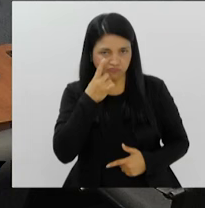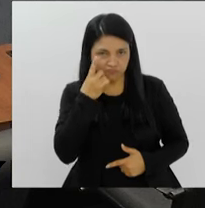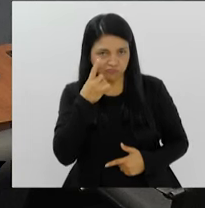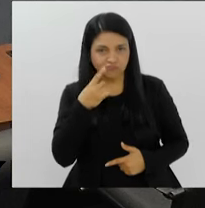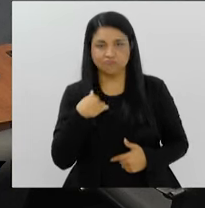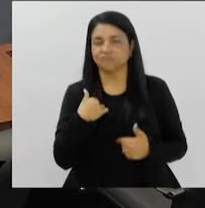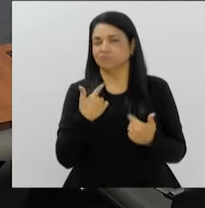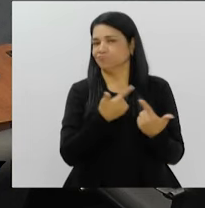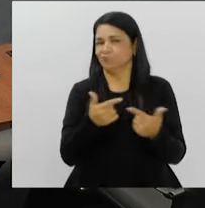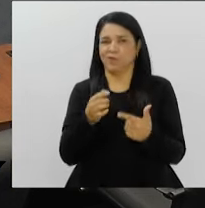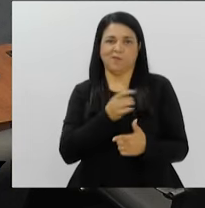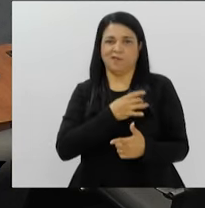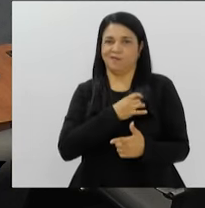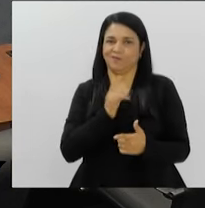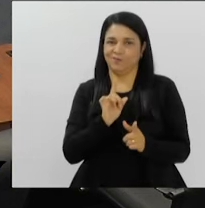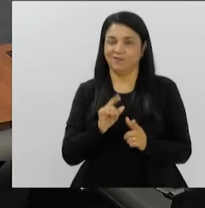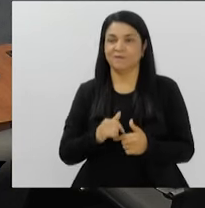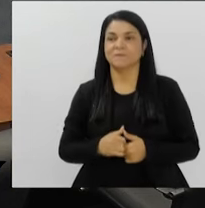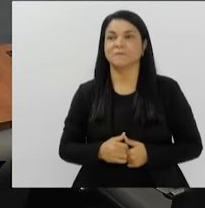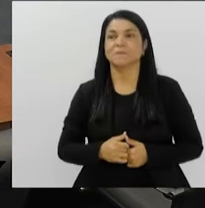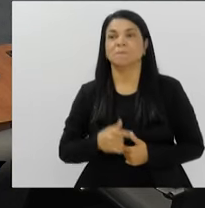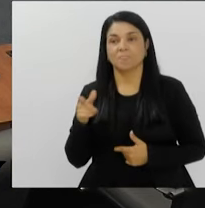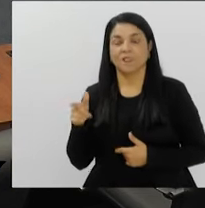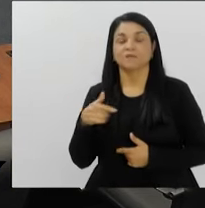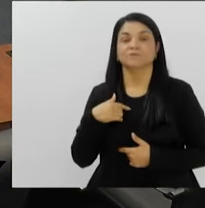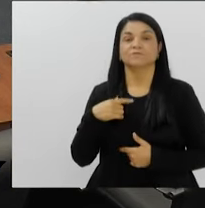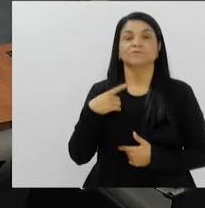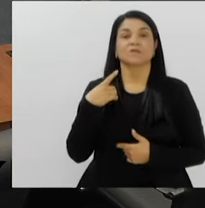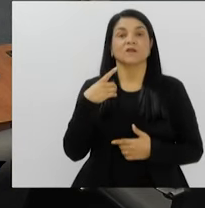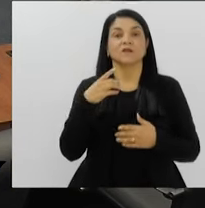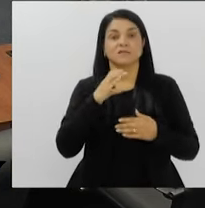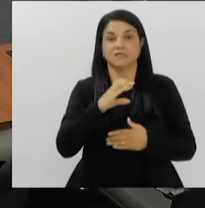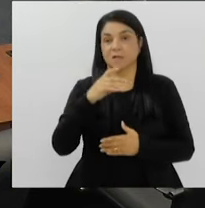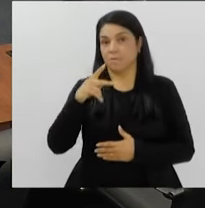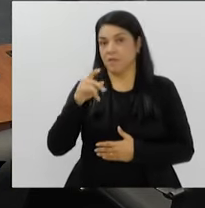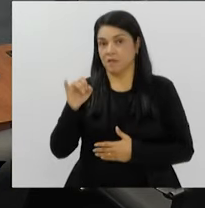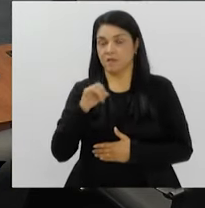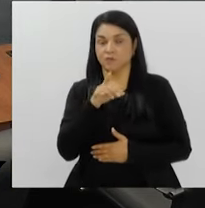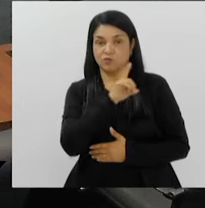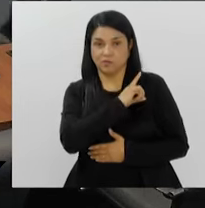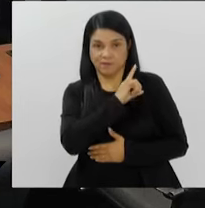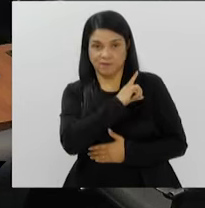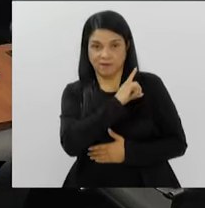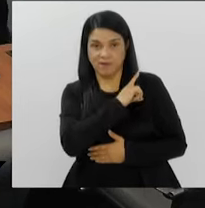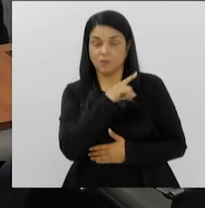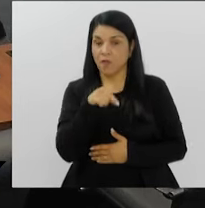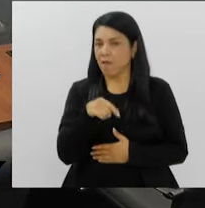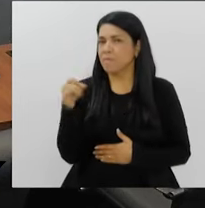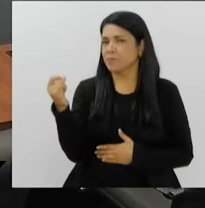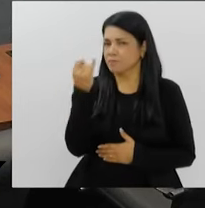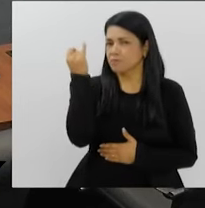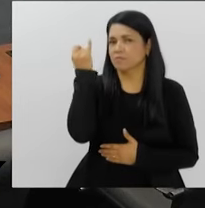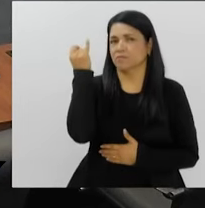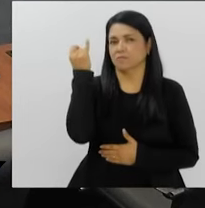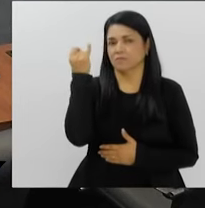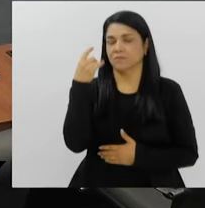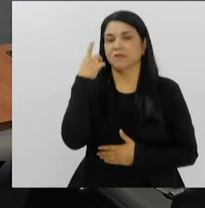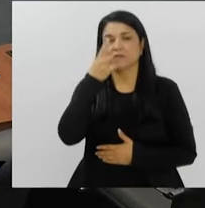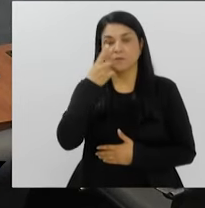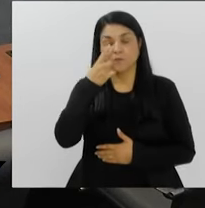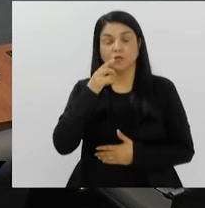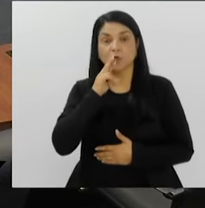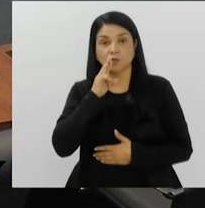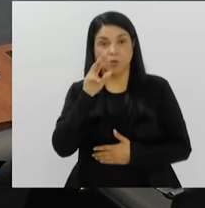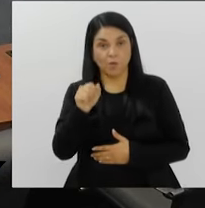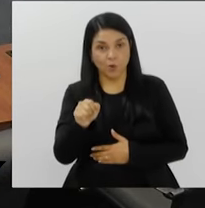Só agradecer a parte do presidente da CPI de serviço delegado, dizer que é de muita importância, né, o deputado Rodrigo Muniz está